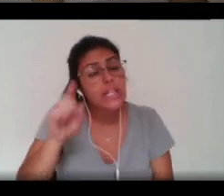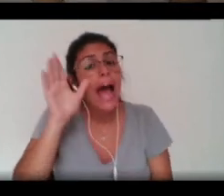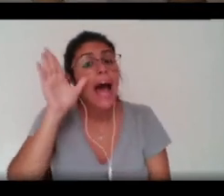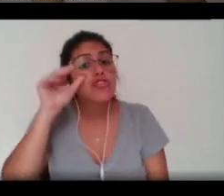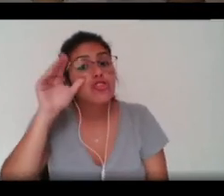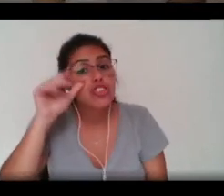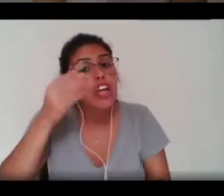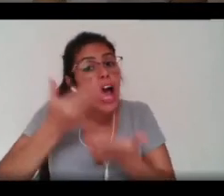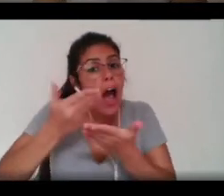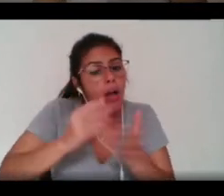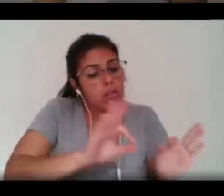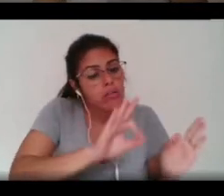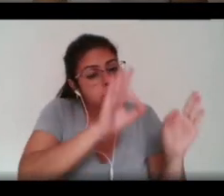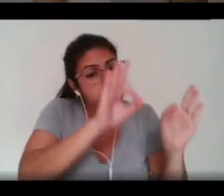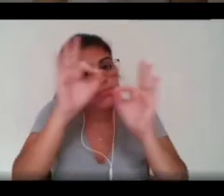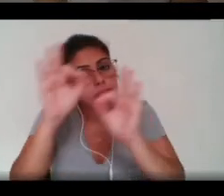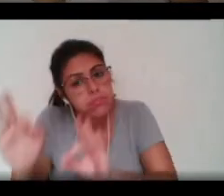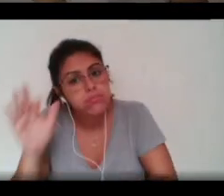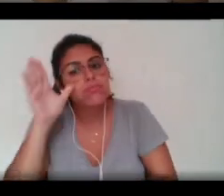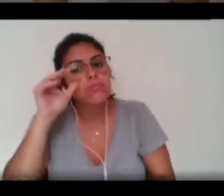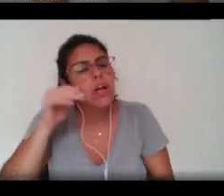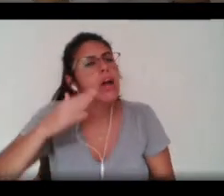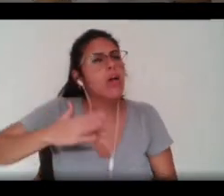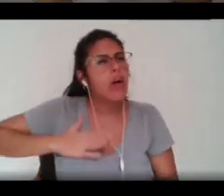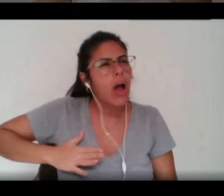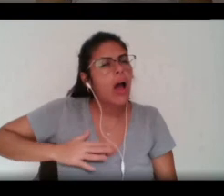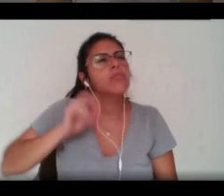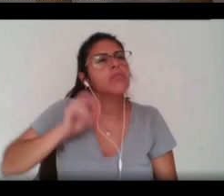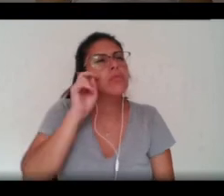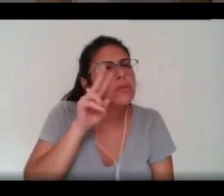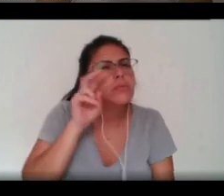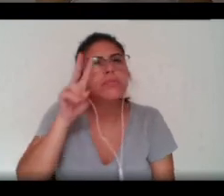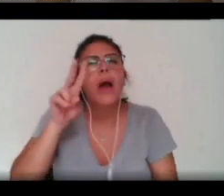que você não entendeu. Nós podemos fazer isso, sim.